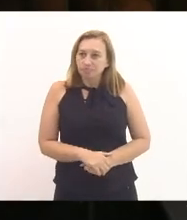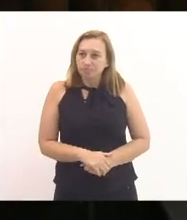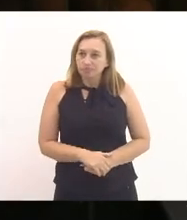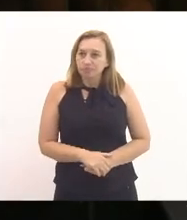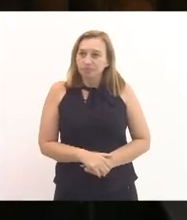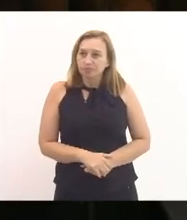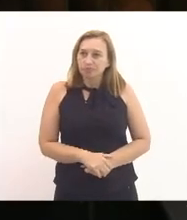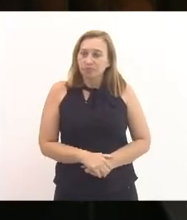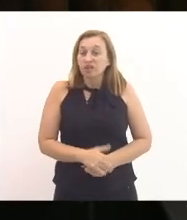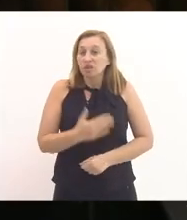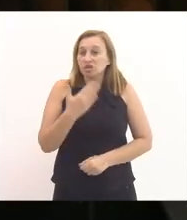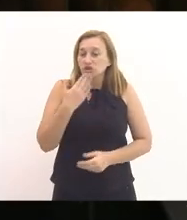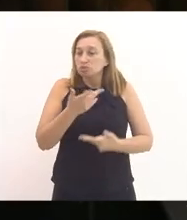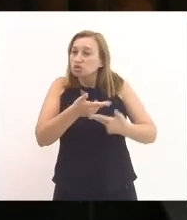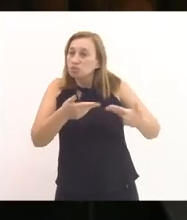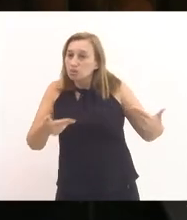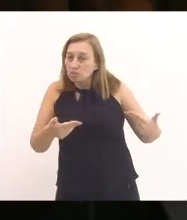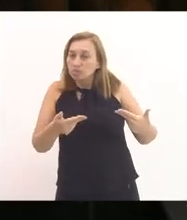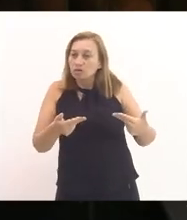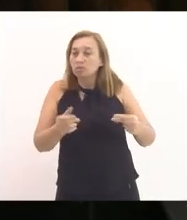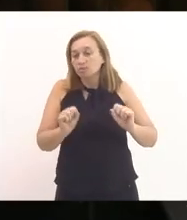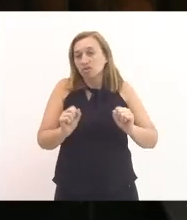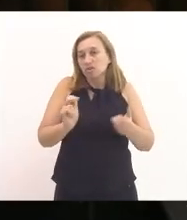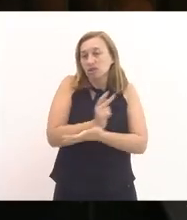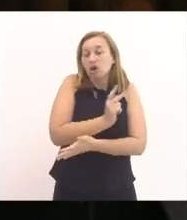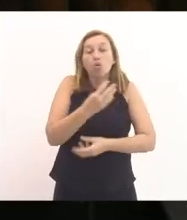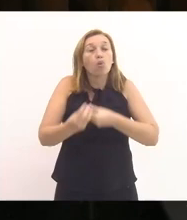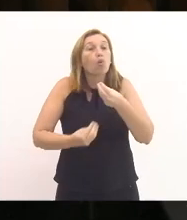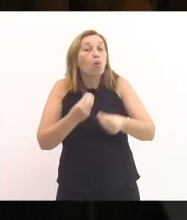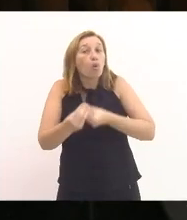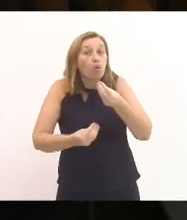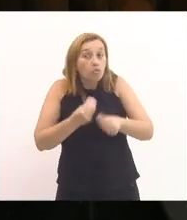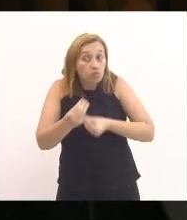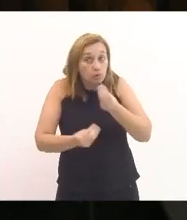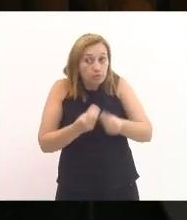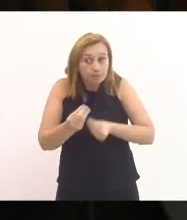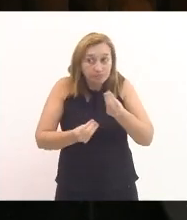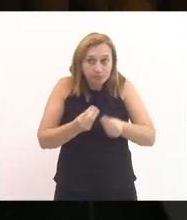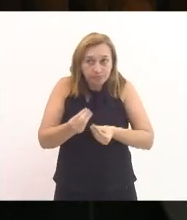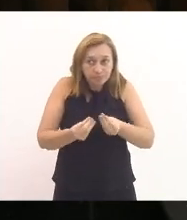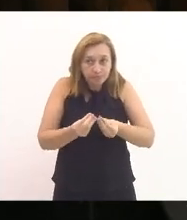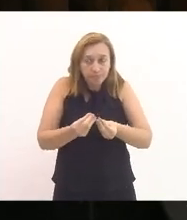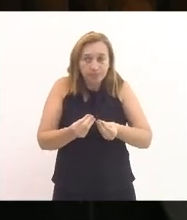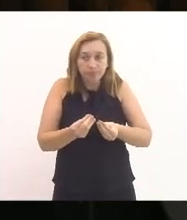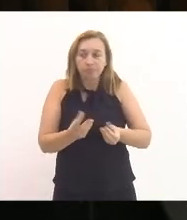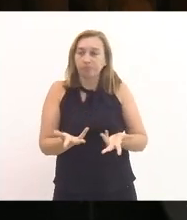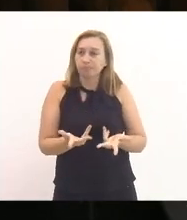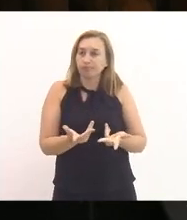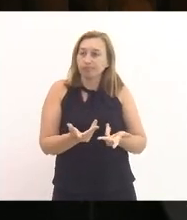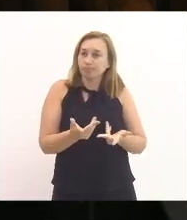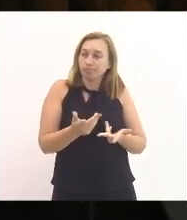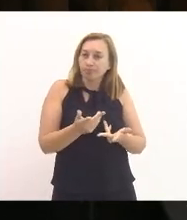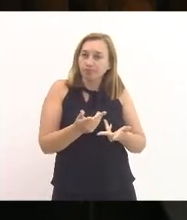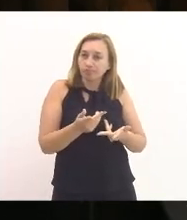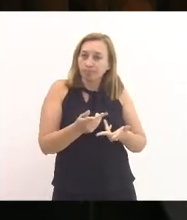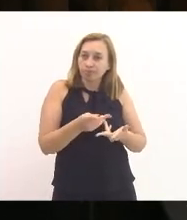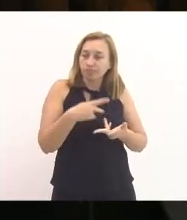sujeito a esse tipo de coisa E aí como é que pode se justificar